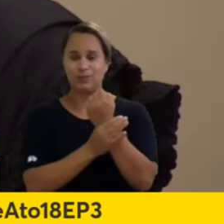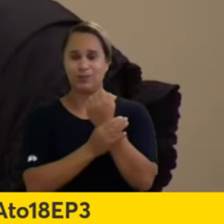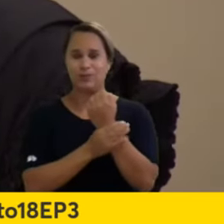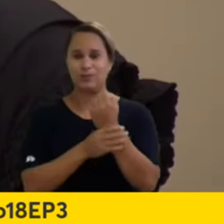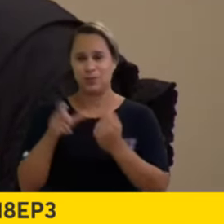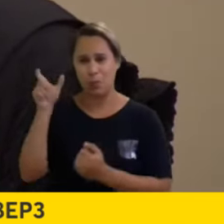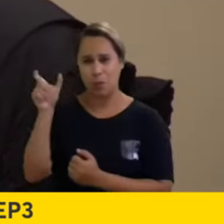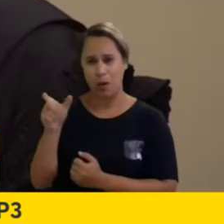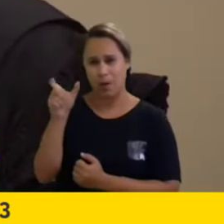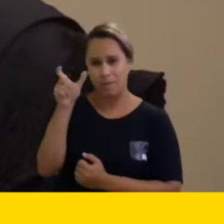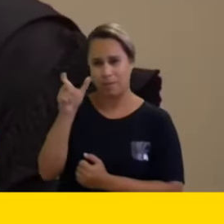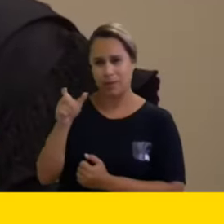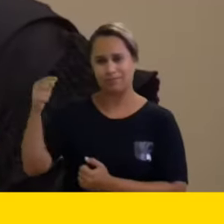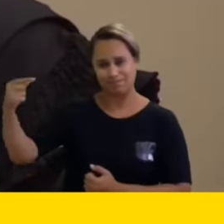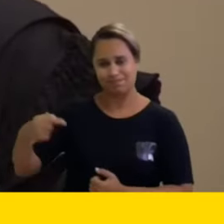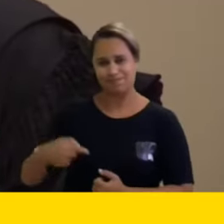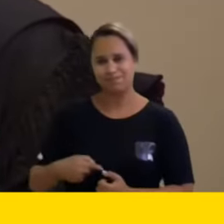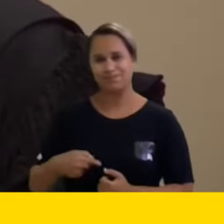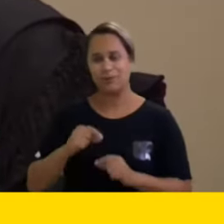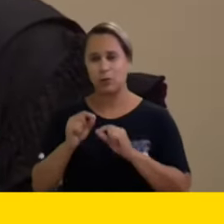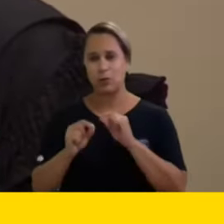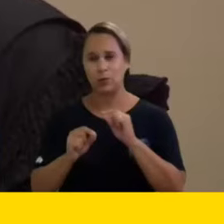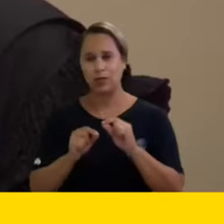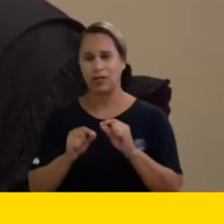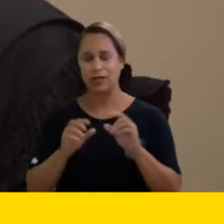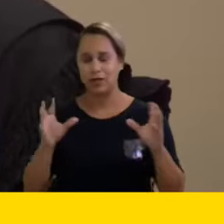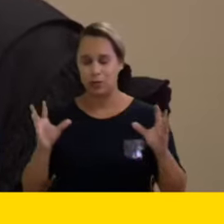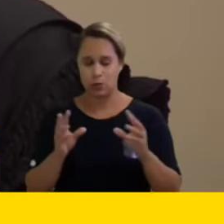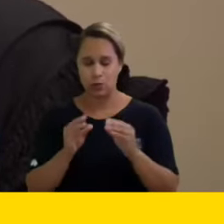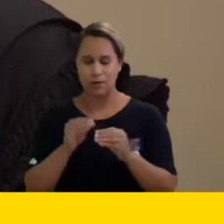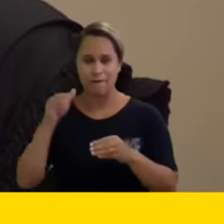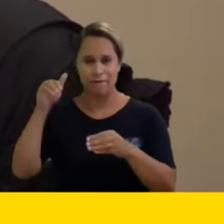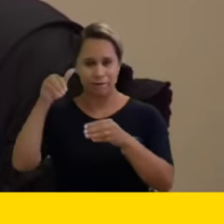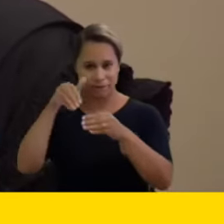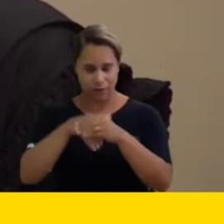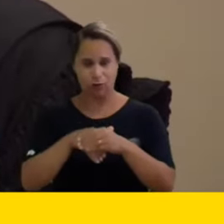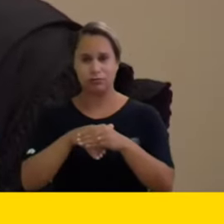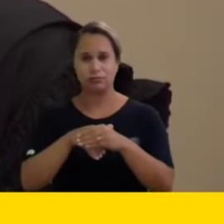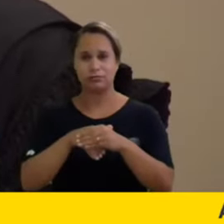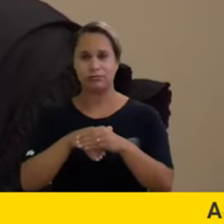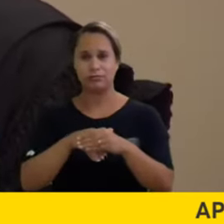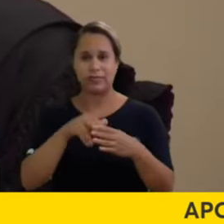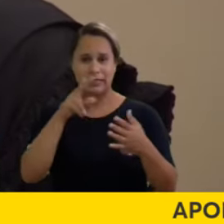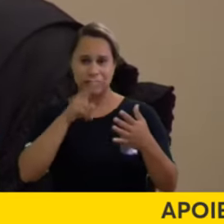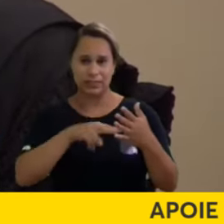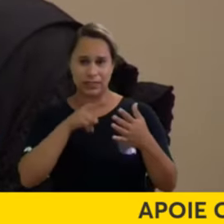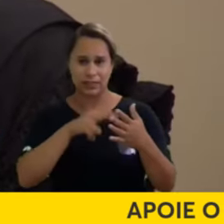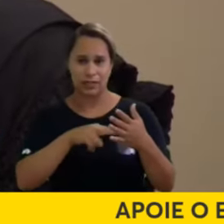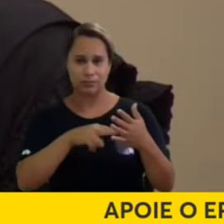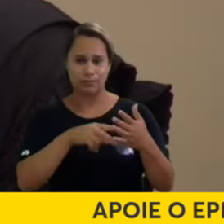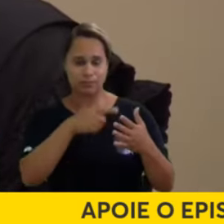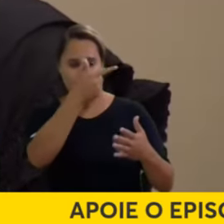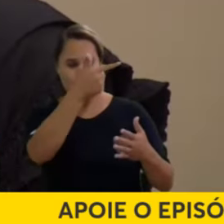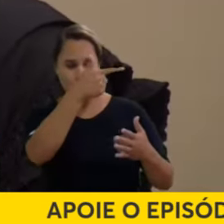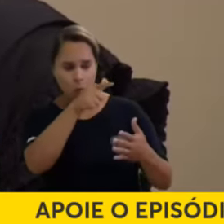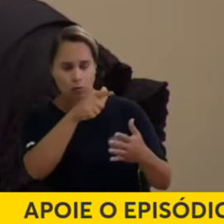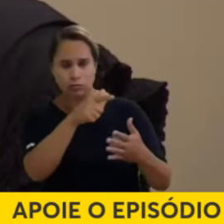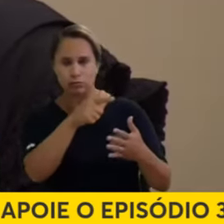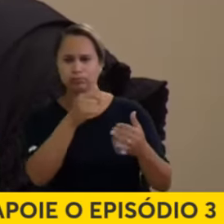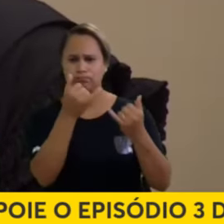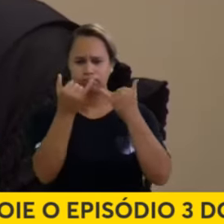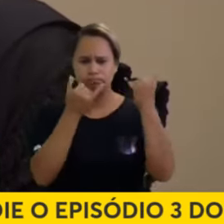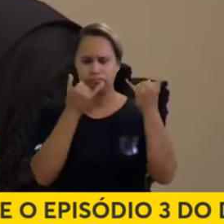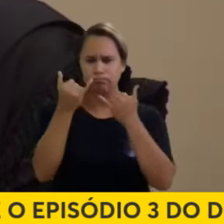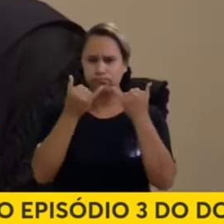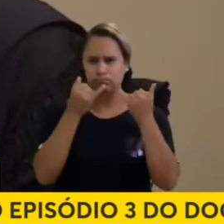atingido aqui senhor presidente já tinha concluído o voto quando li outra informação relevante o colunista colunista